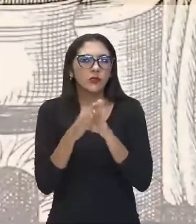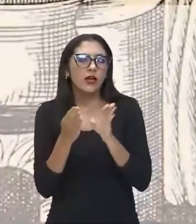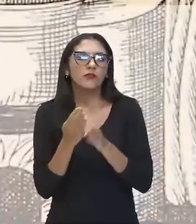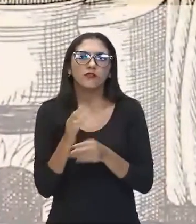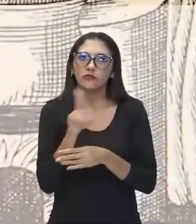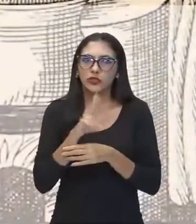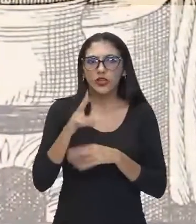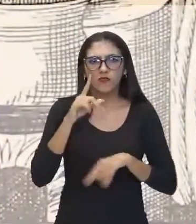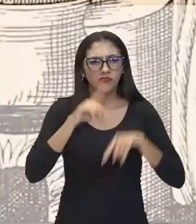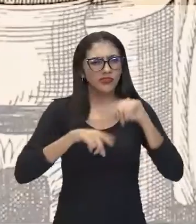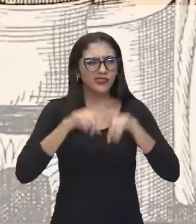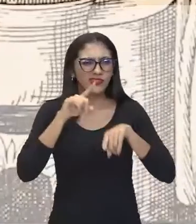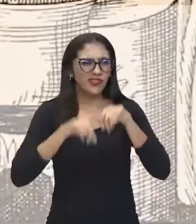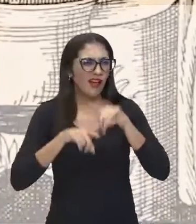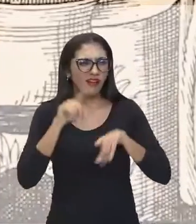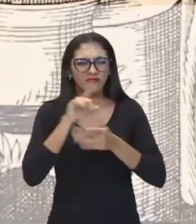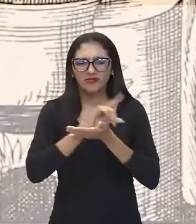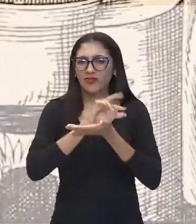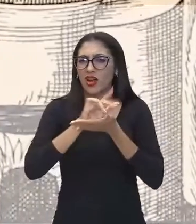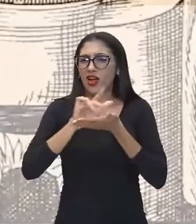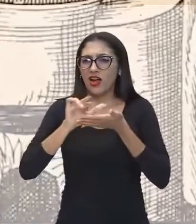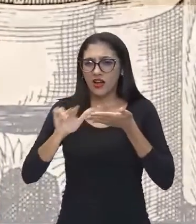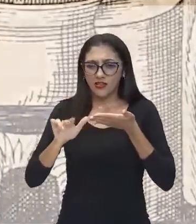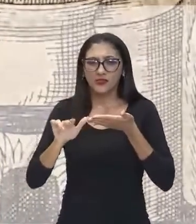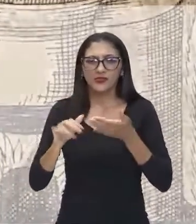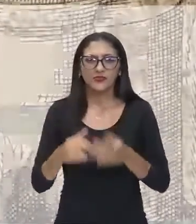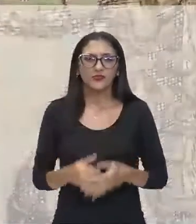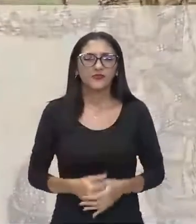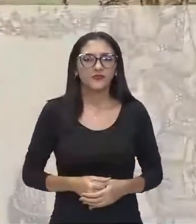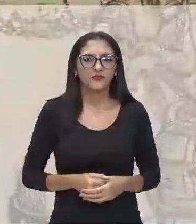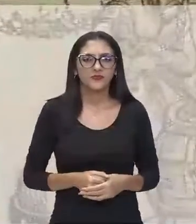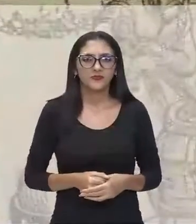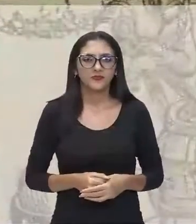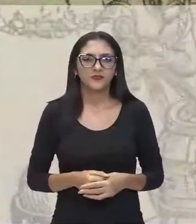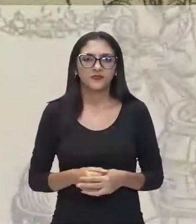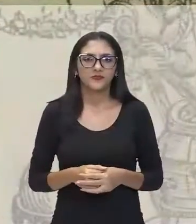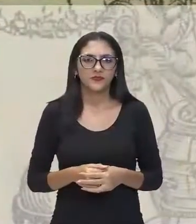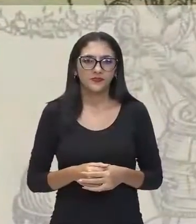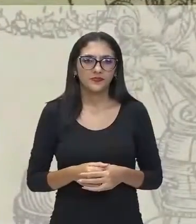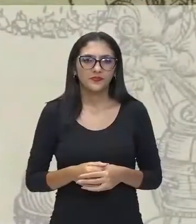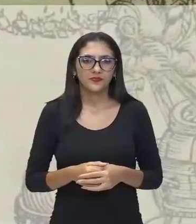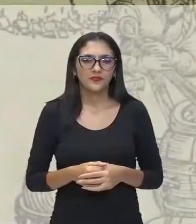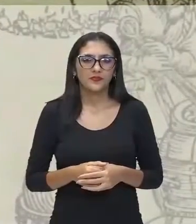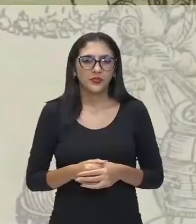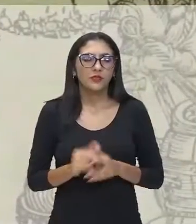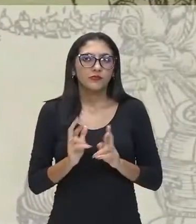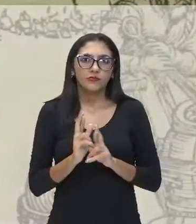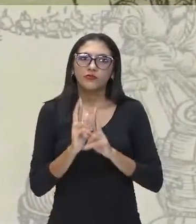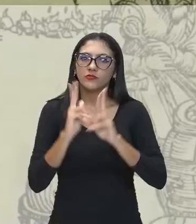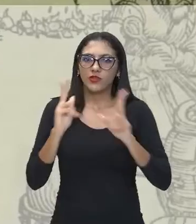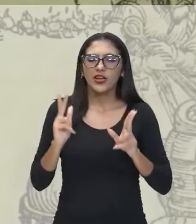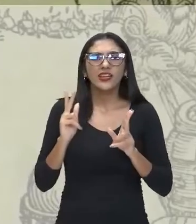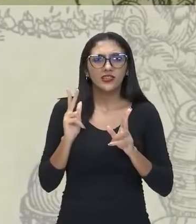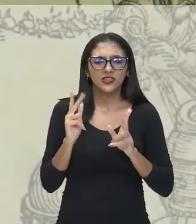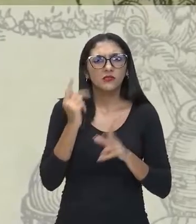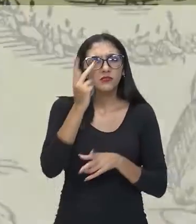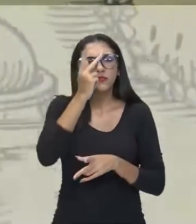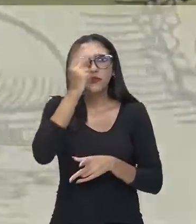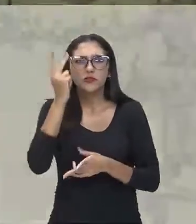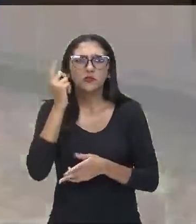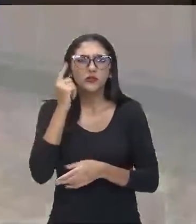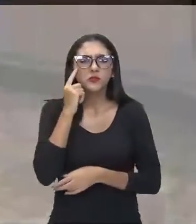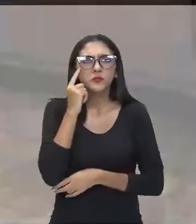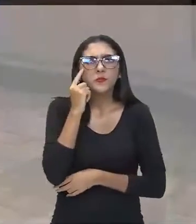aparelhos, instrumentos e materiais. Ao contrário do que muitas pessoas